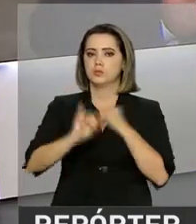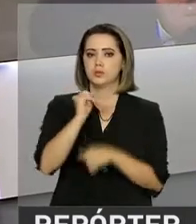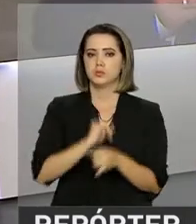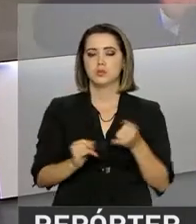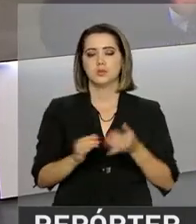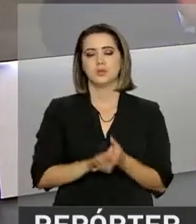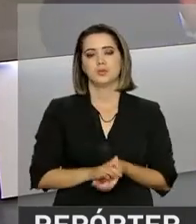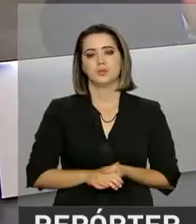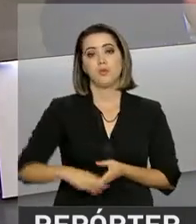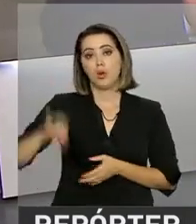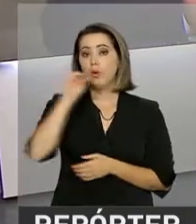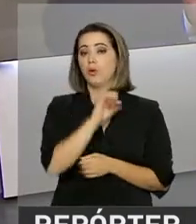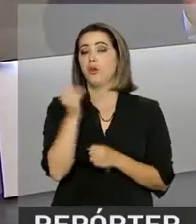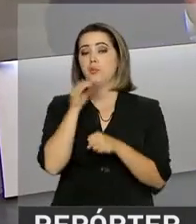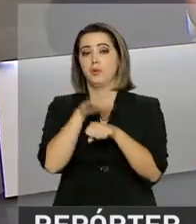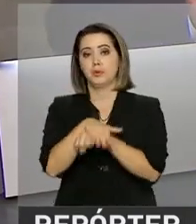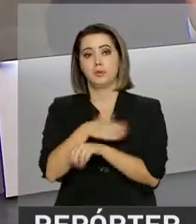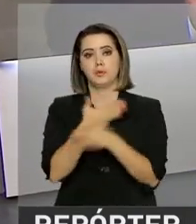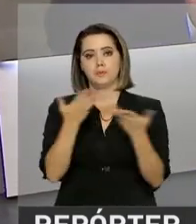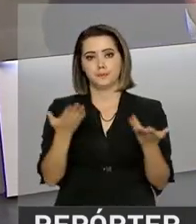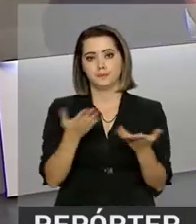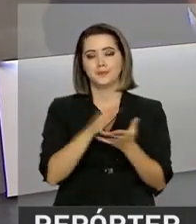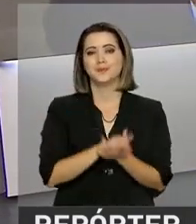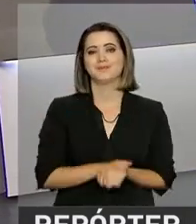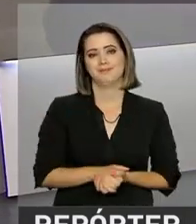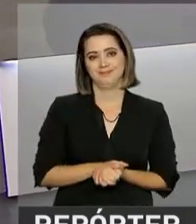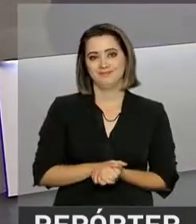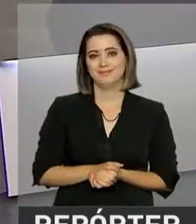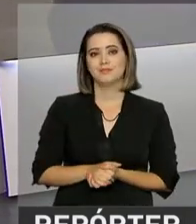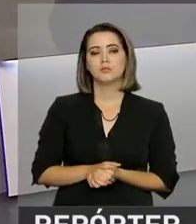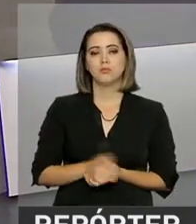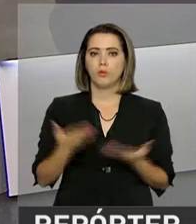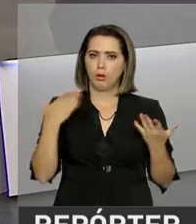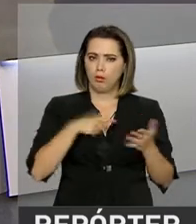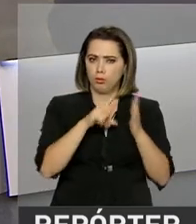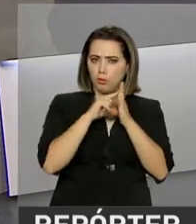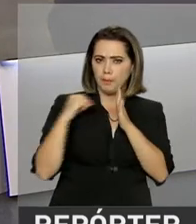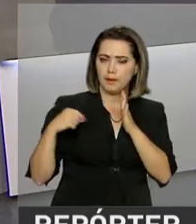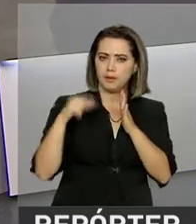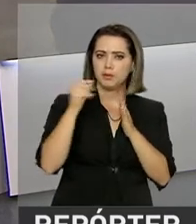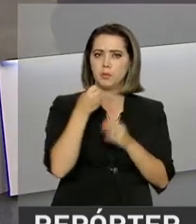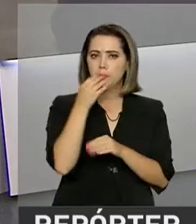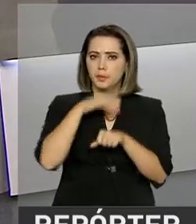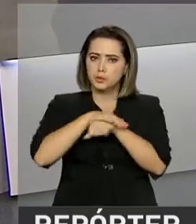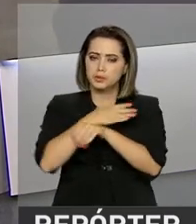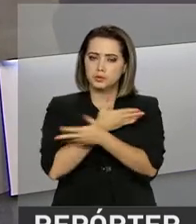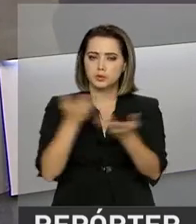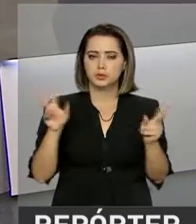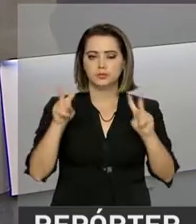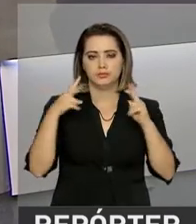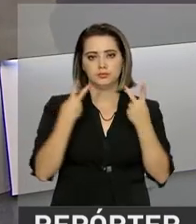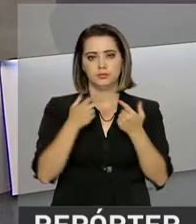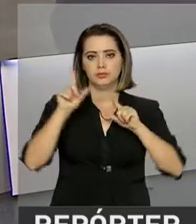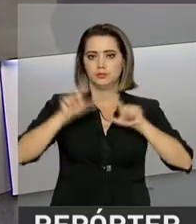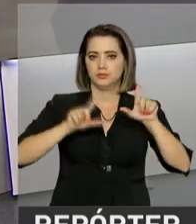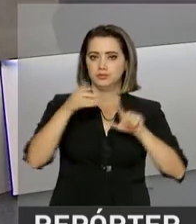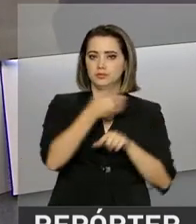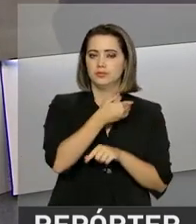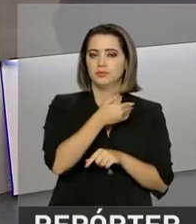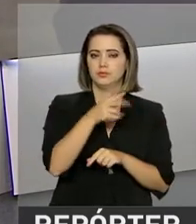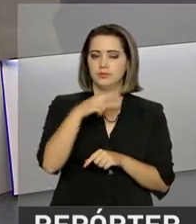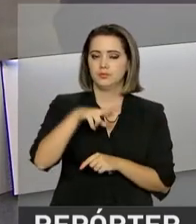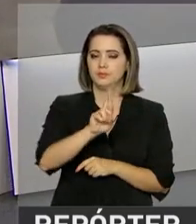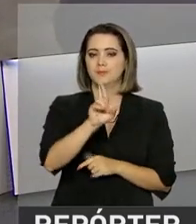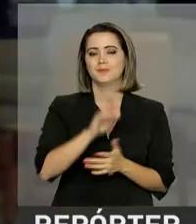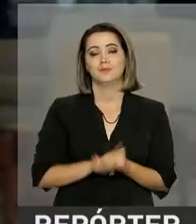para a gente olá paulo o volante pra você votamos aqui do palácio do planalto boa noite roberto boa noite a todos que nos assistem na tv